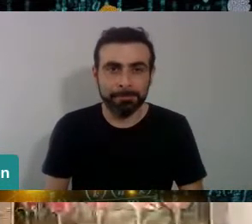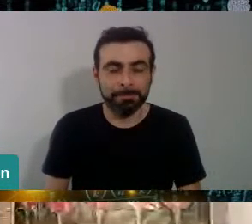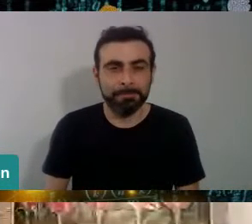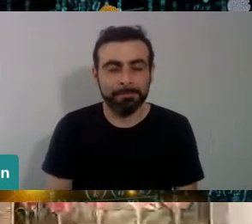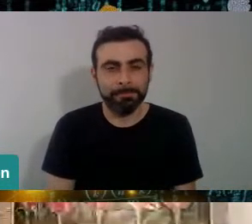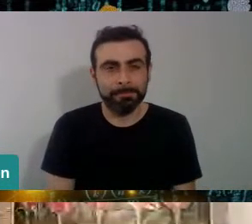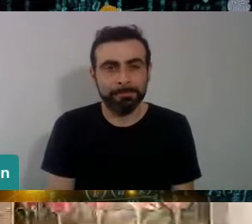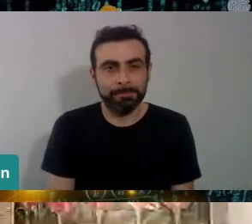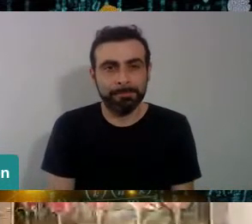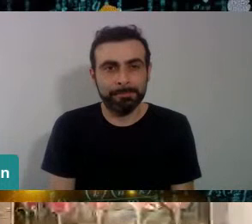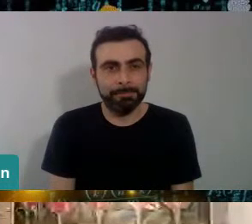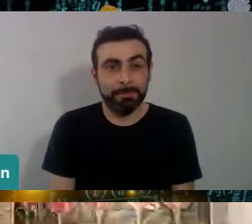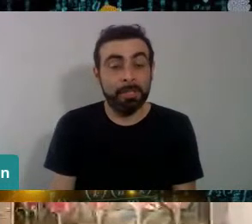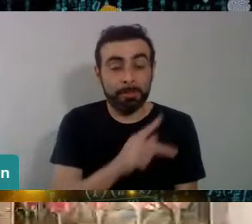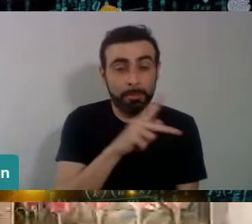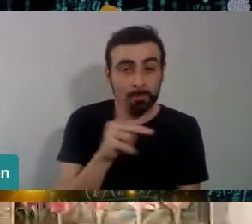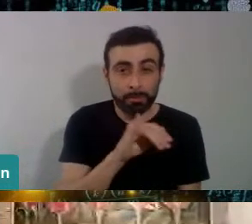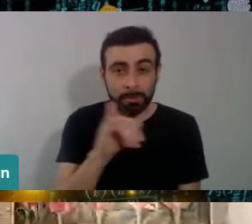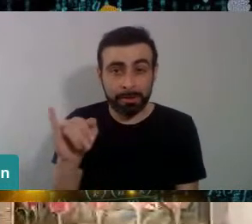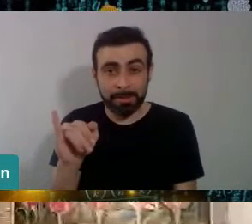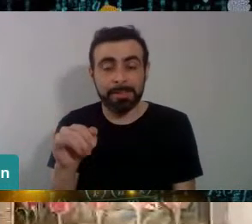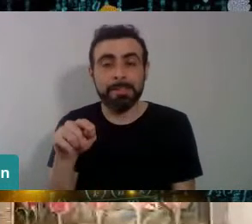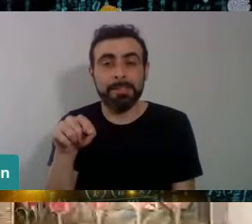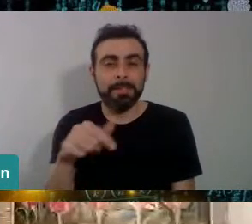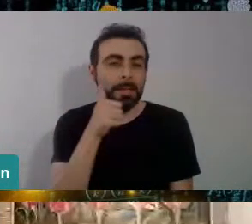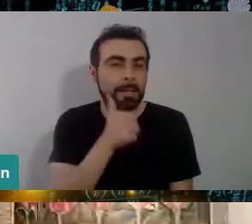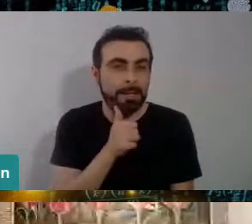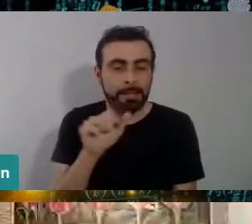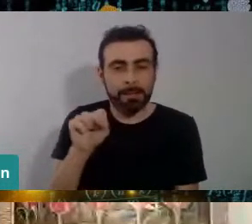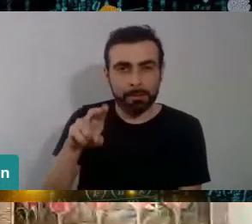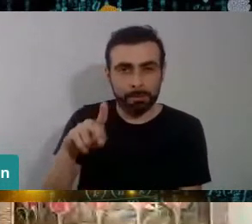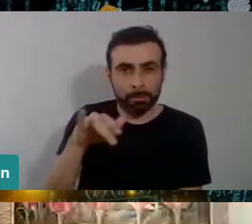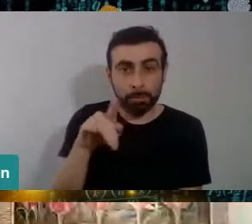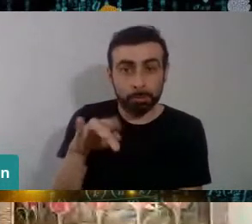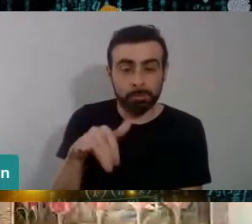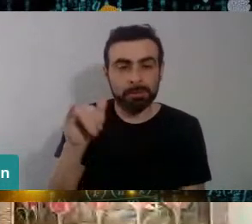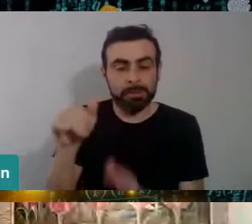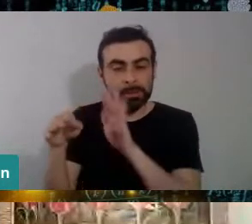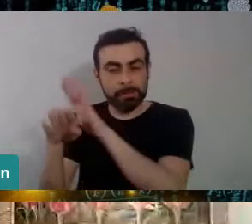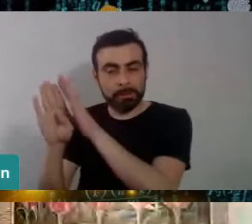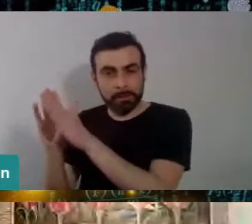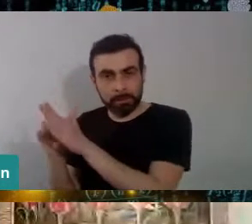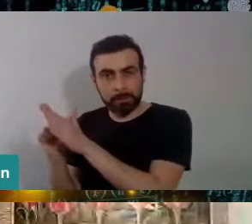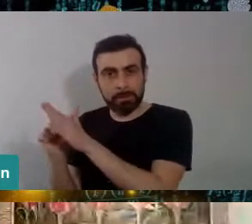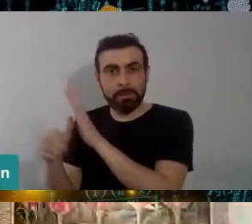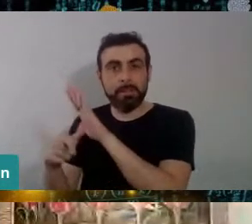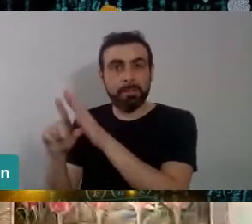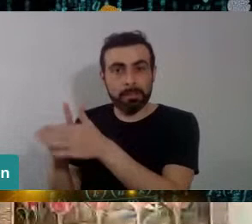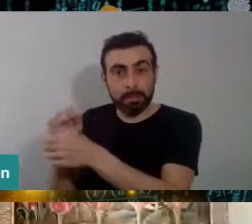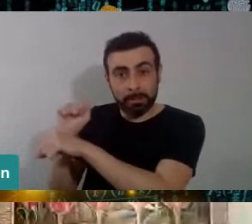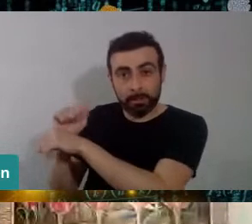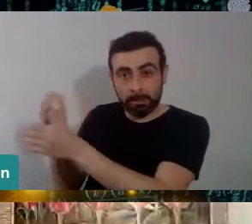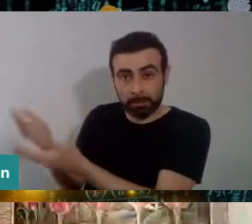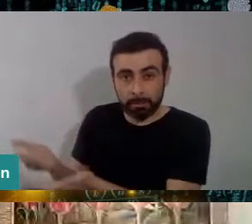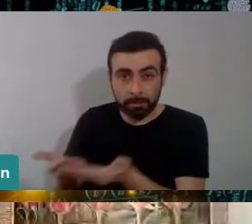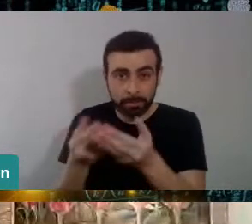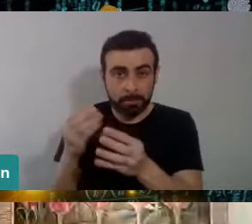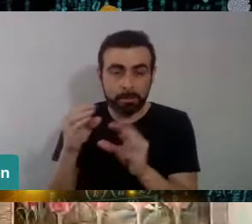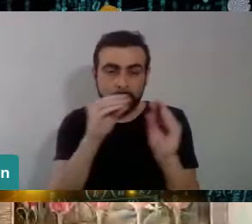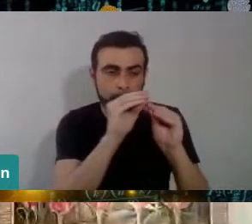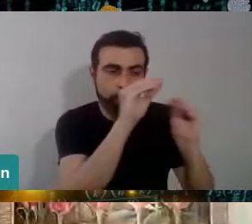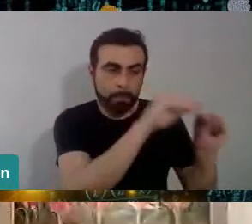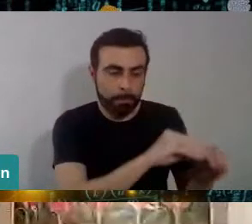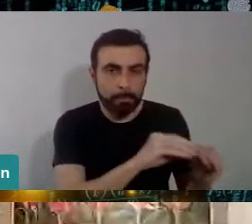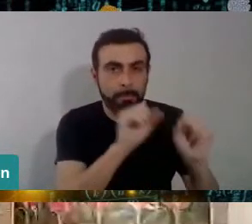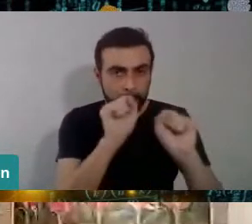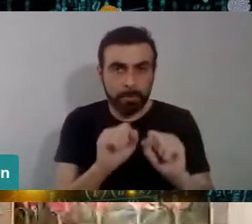Se a professora Suzy já estiver pronta na nossa antessala, ela pode entrar, que nós estamos aguardando ela aqui.